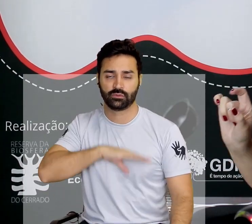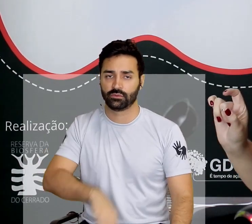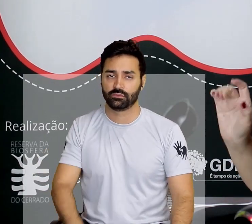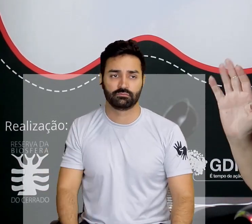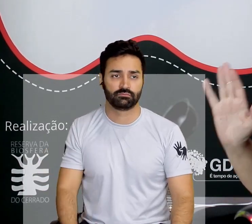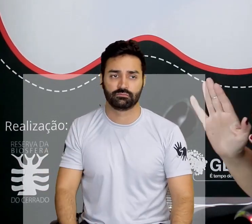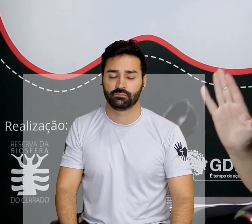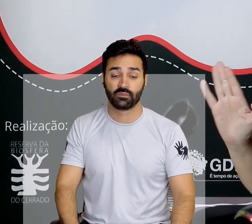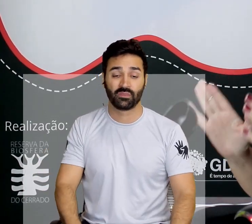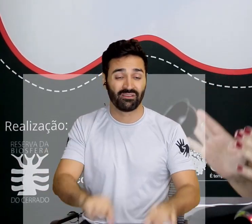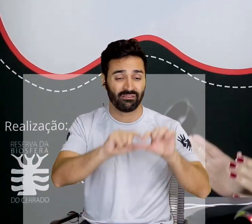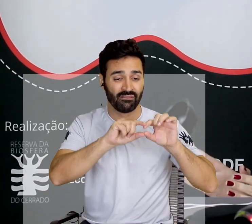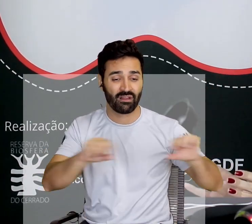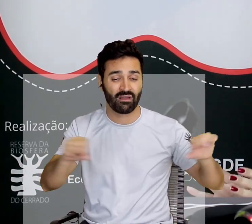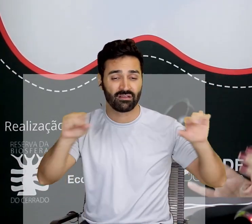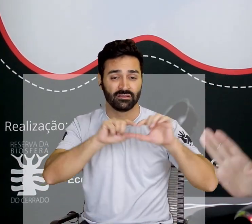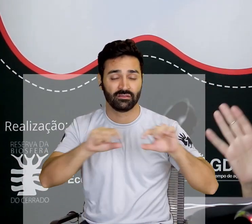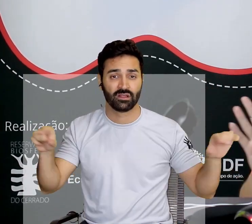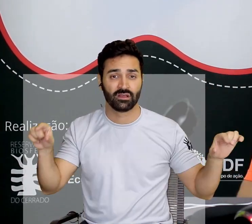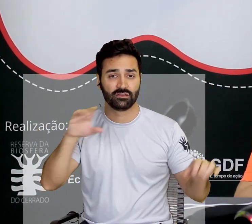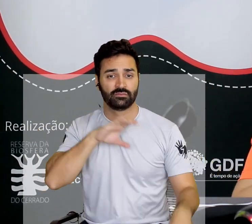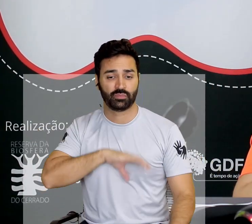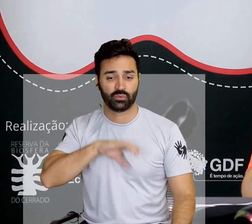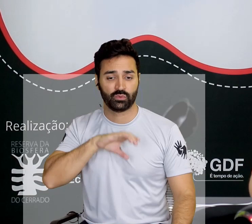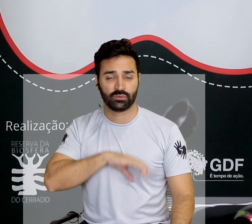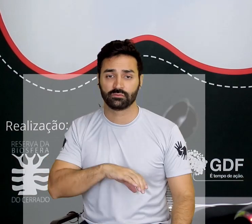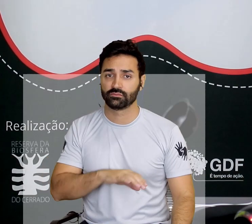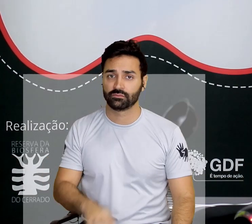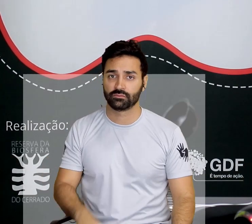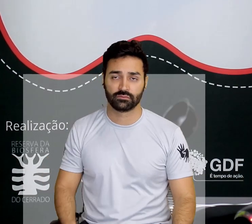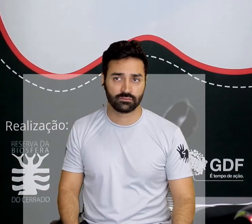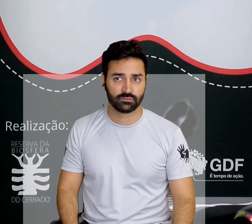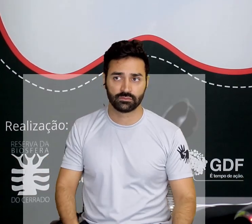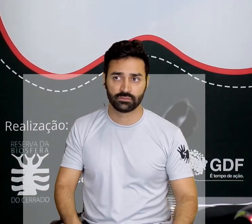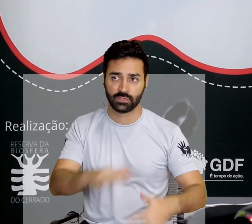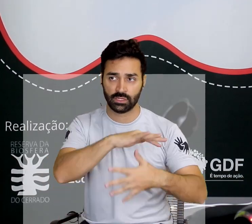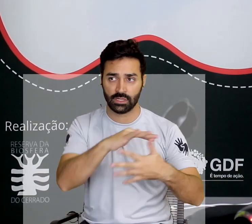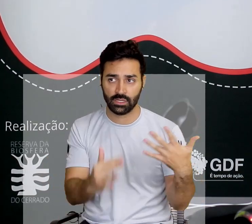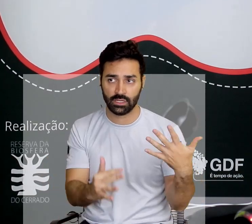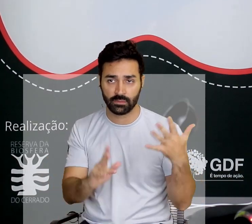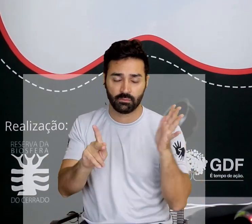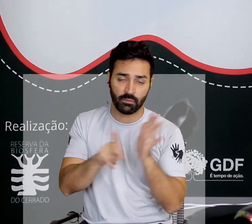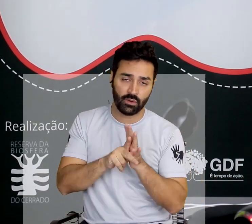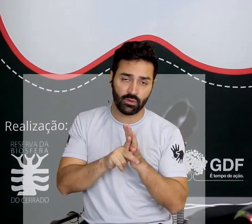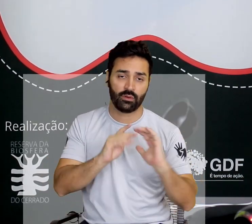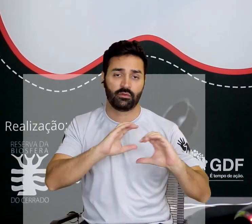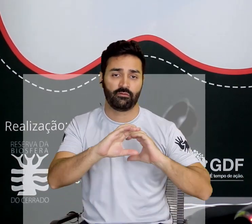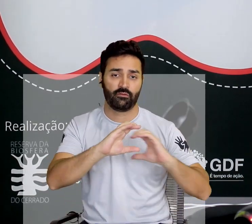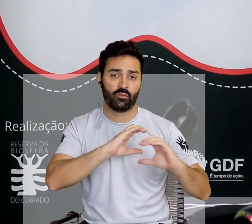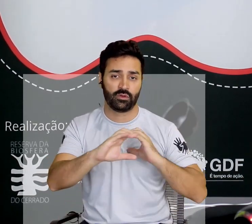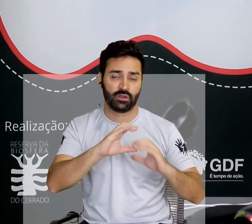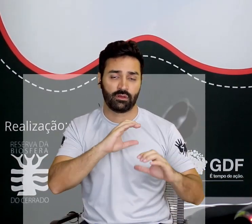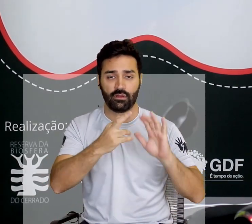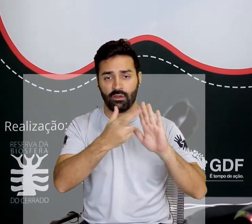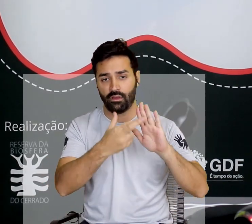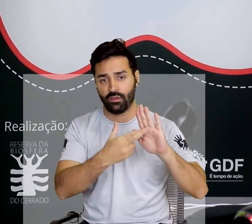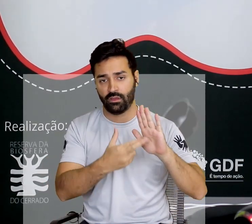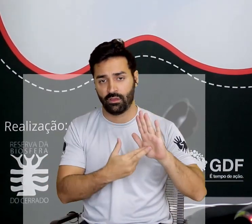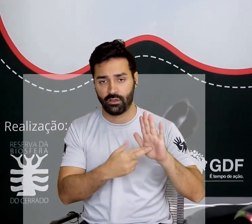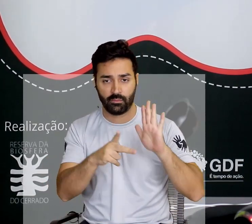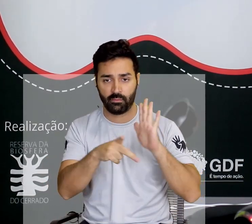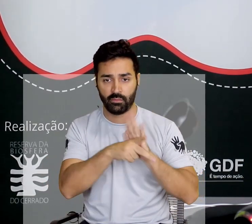as frases no português são formadas. A Libras tem a sua própria forma de comunicar. Tem as suas